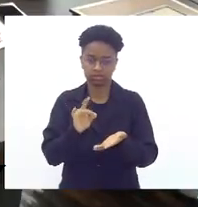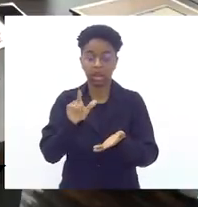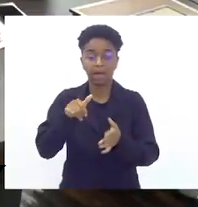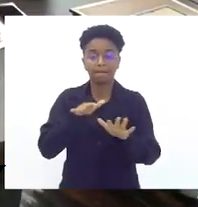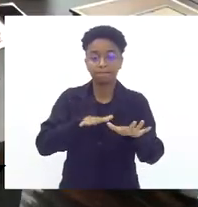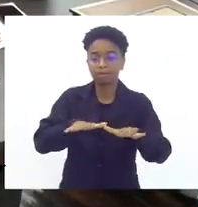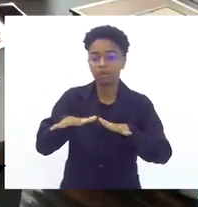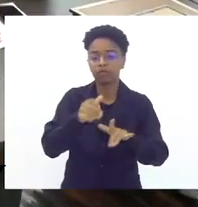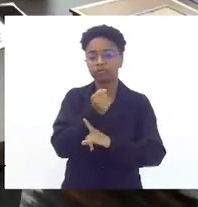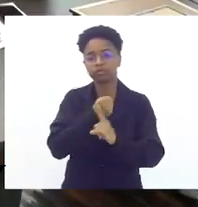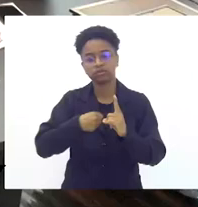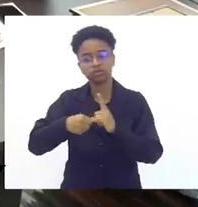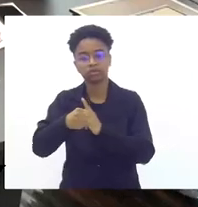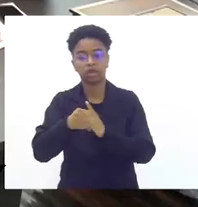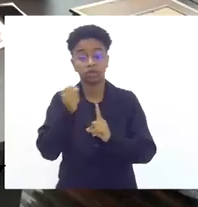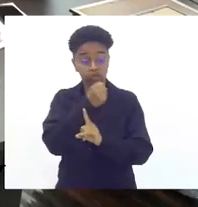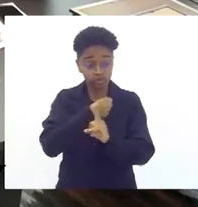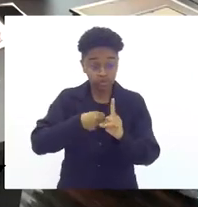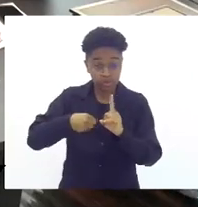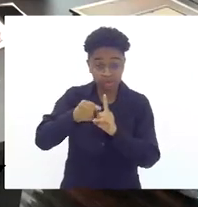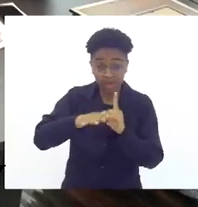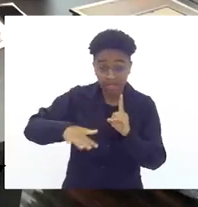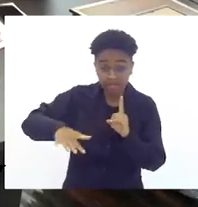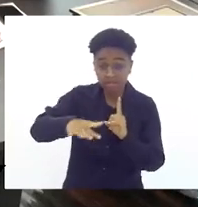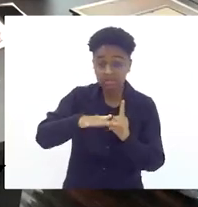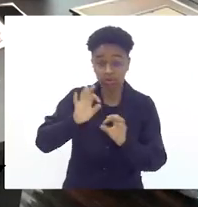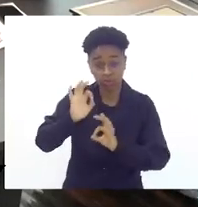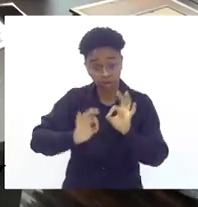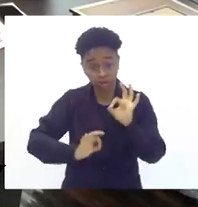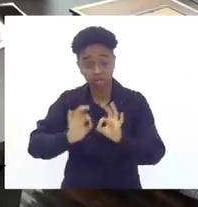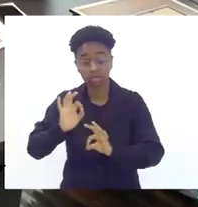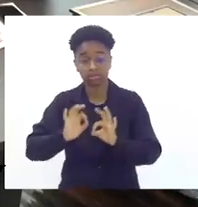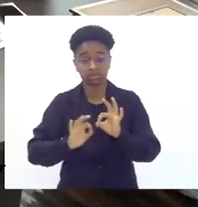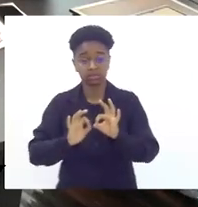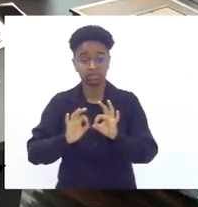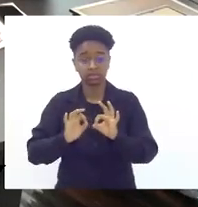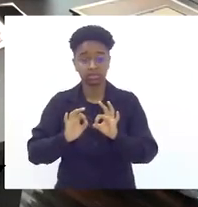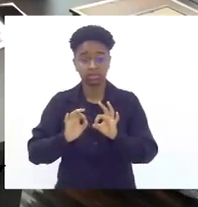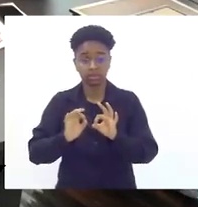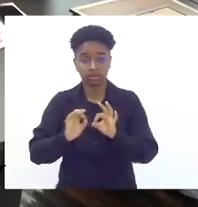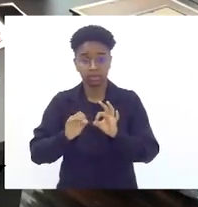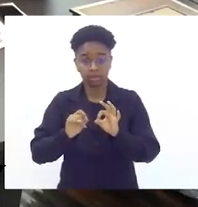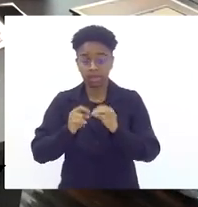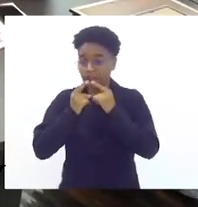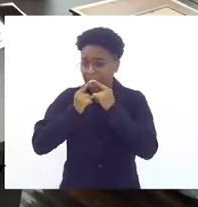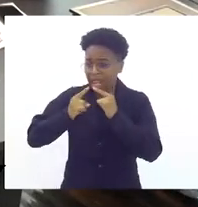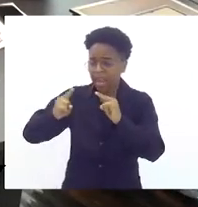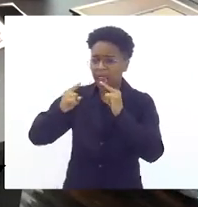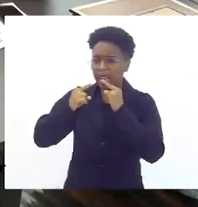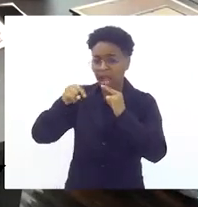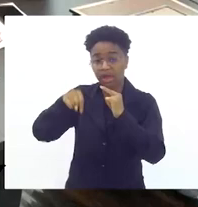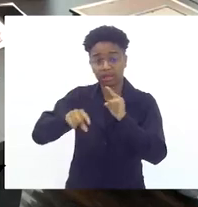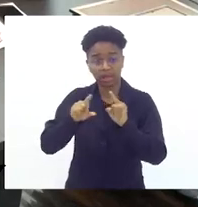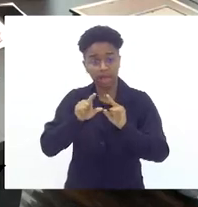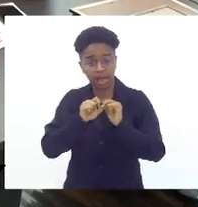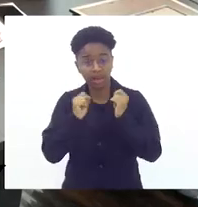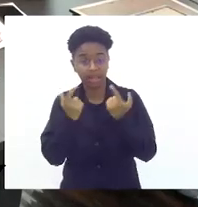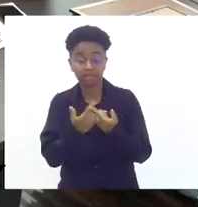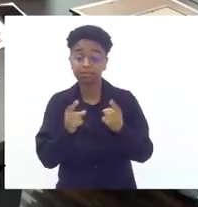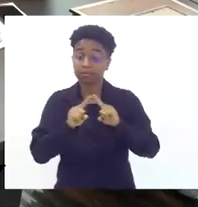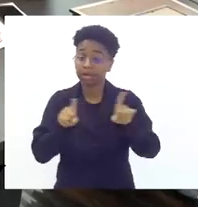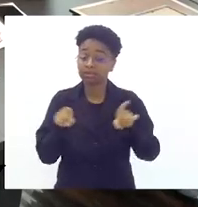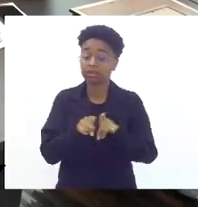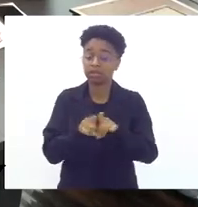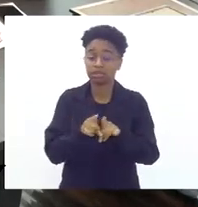dos movimentos sociais que é da sociedade civil organizada questionando não só essa casa mas questionando o sistema